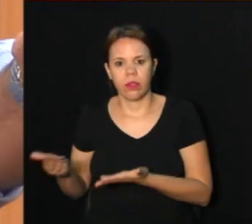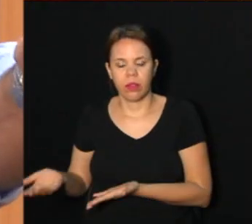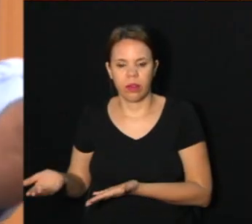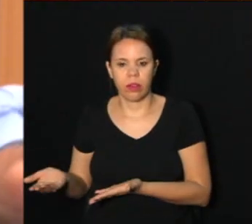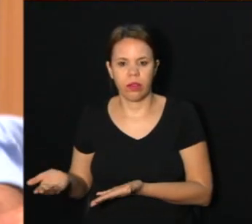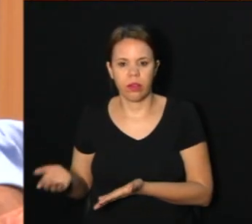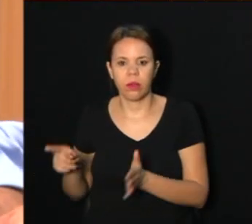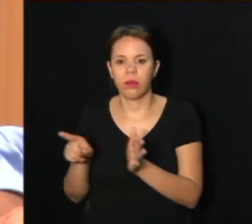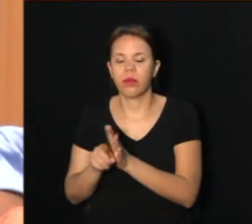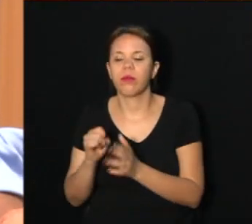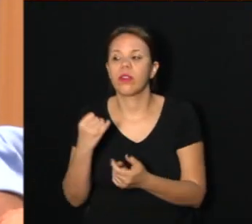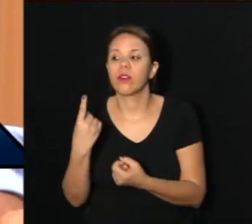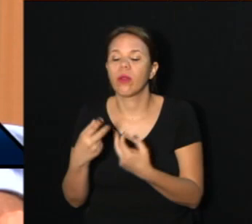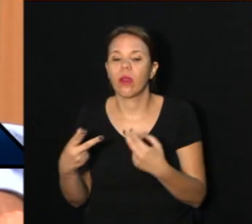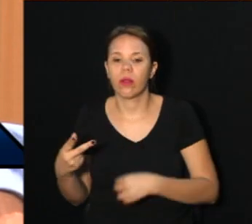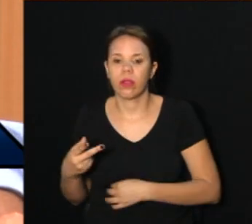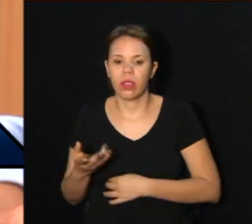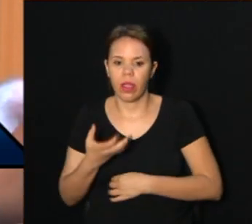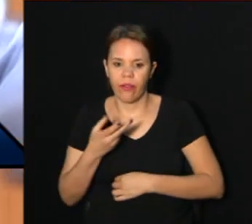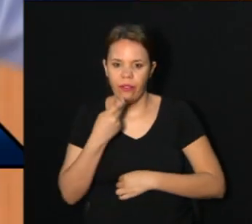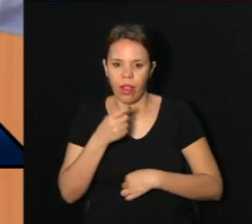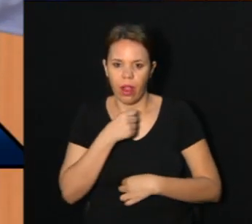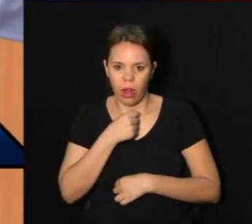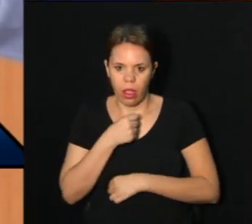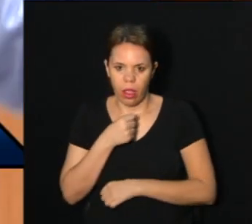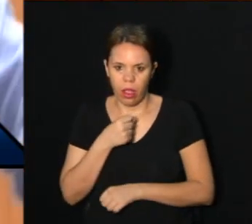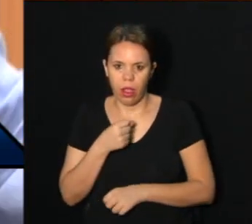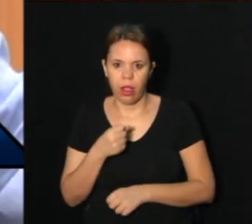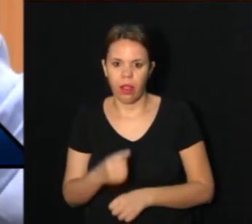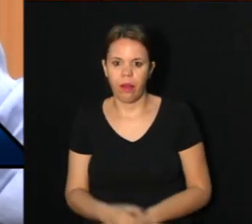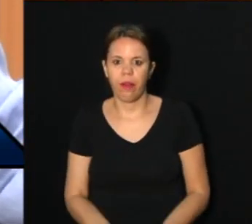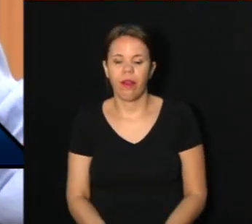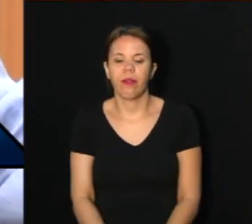Consulto se tem mais alguém querendo fazer uso da palavra.